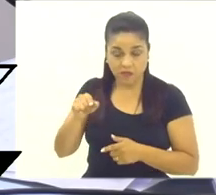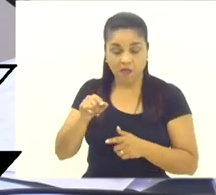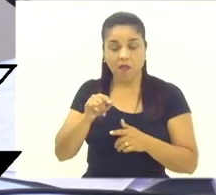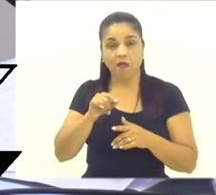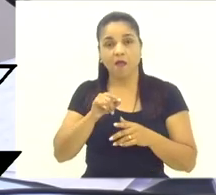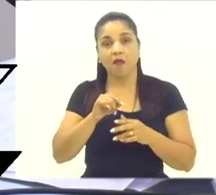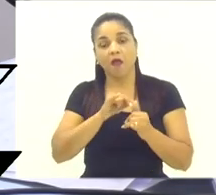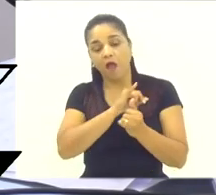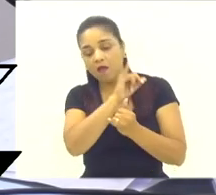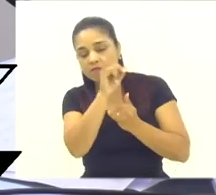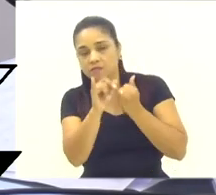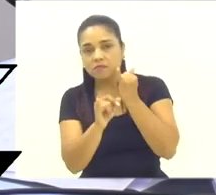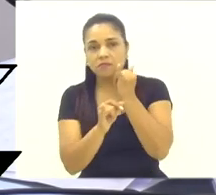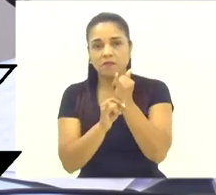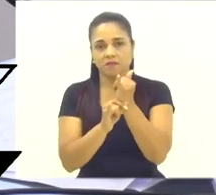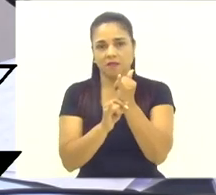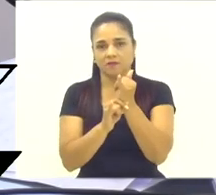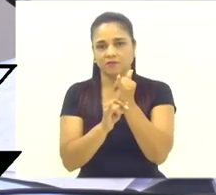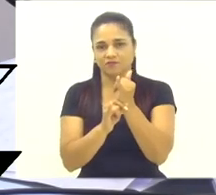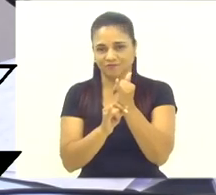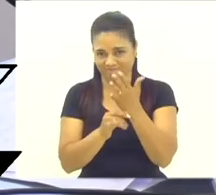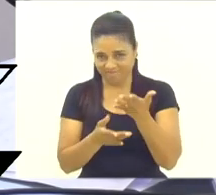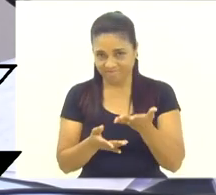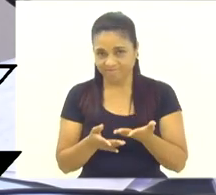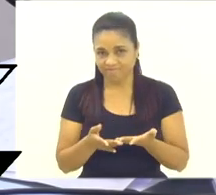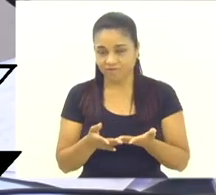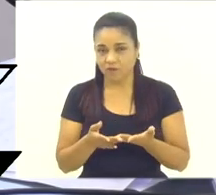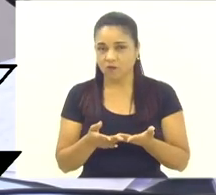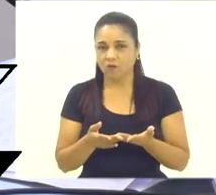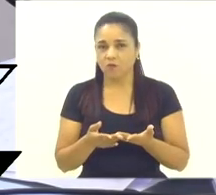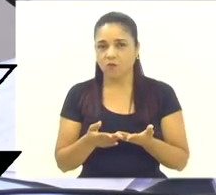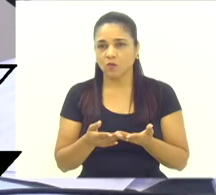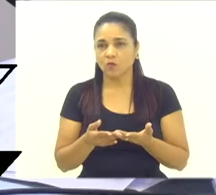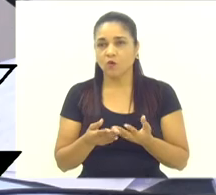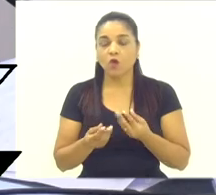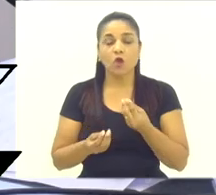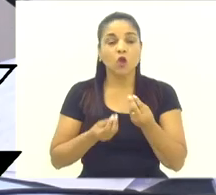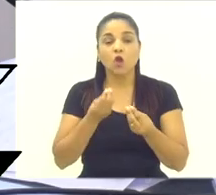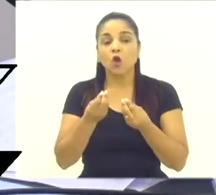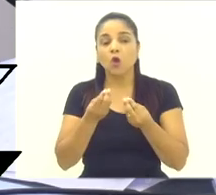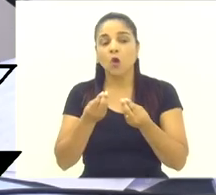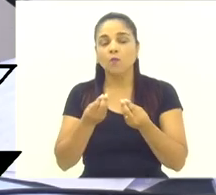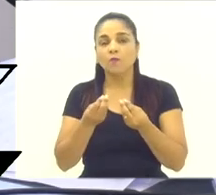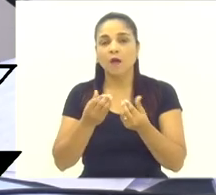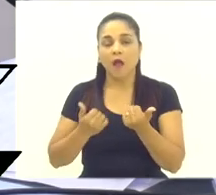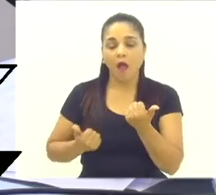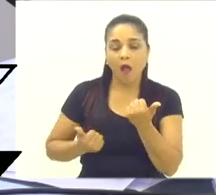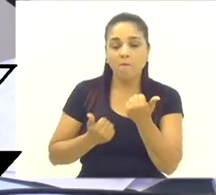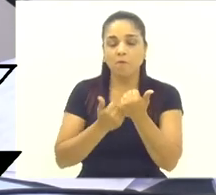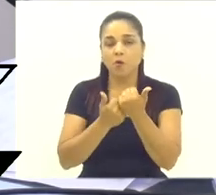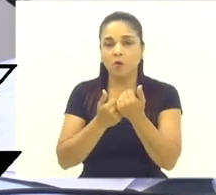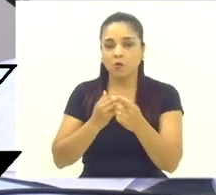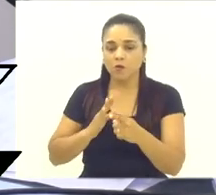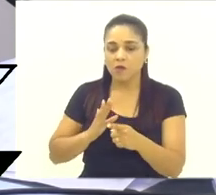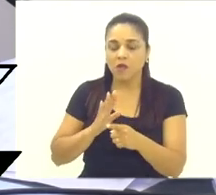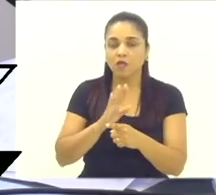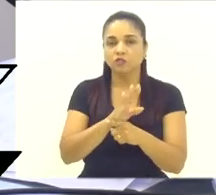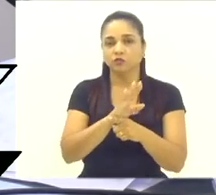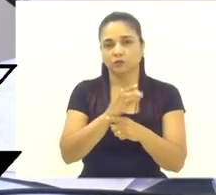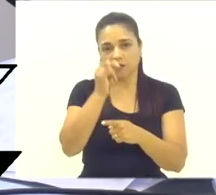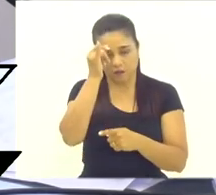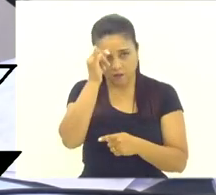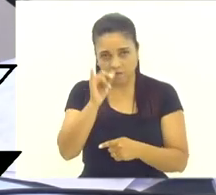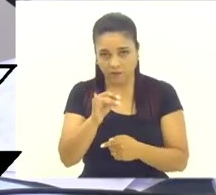internet a própria internet como título na sua preleção